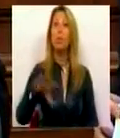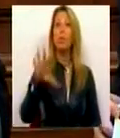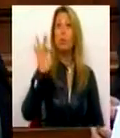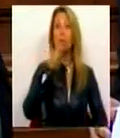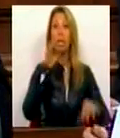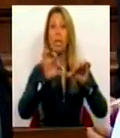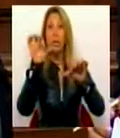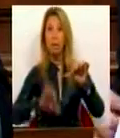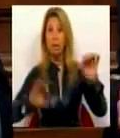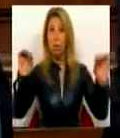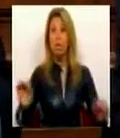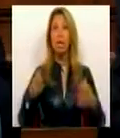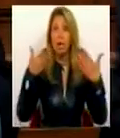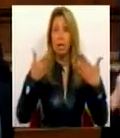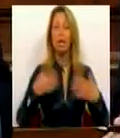esta intervenção inicial